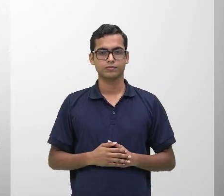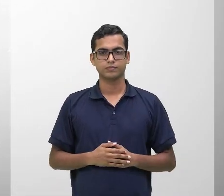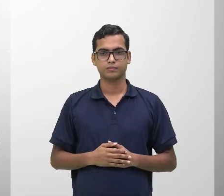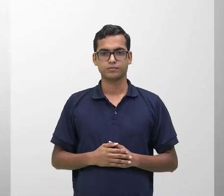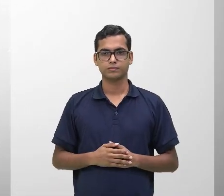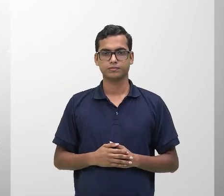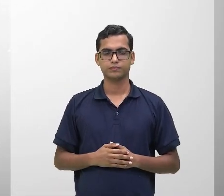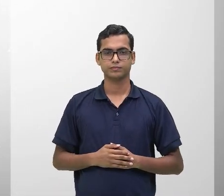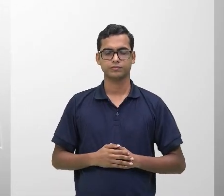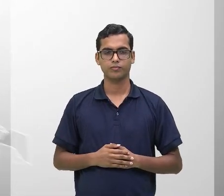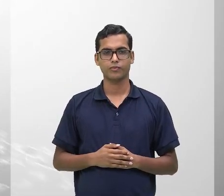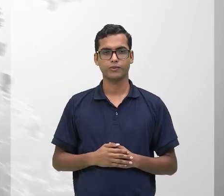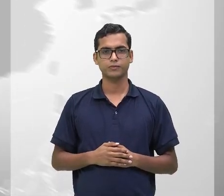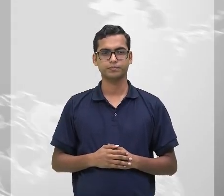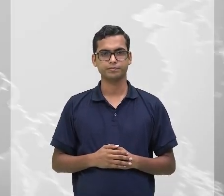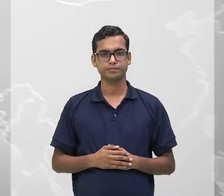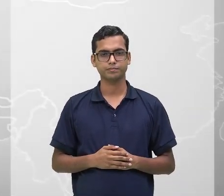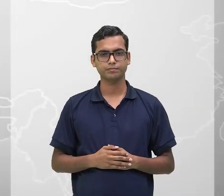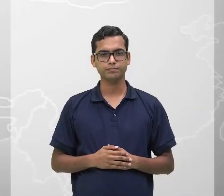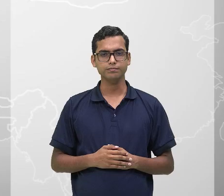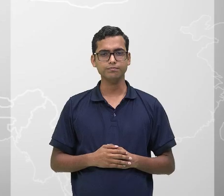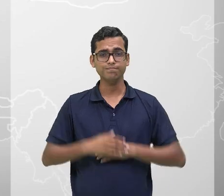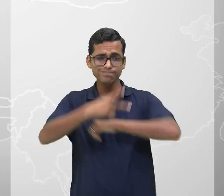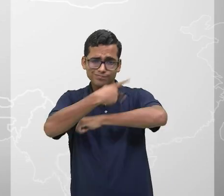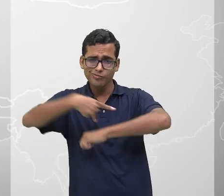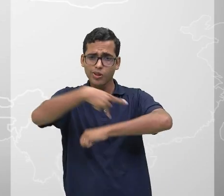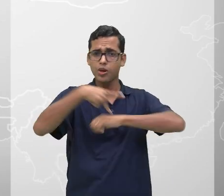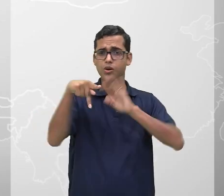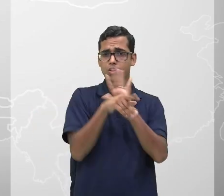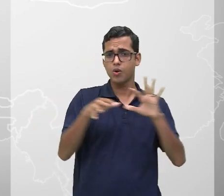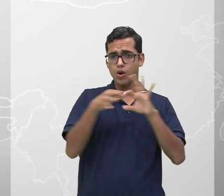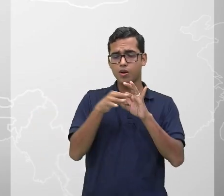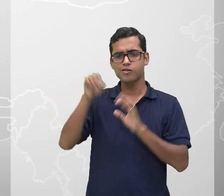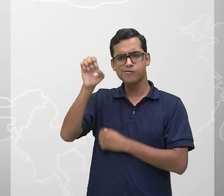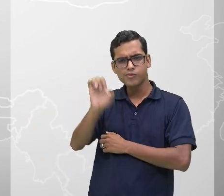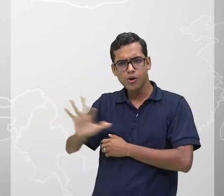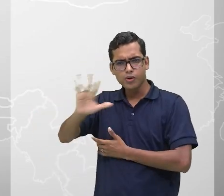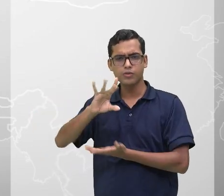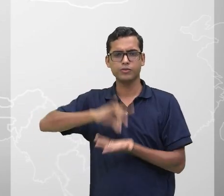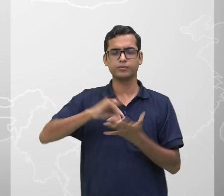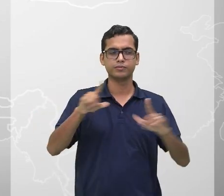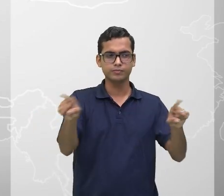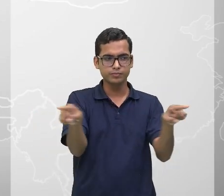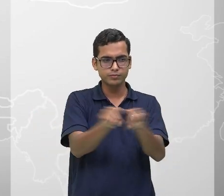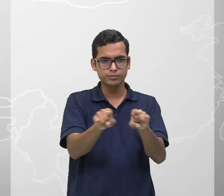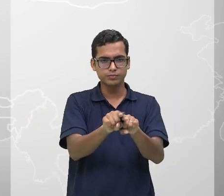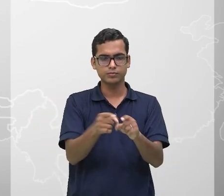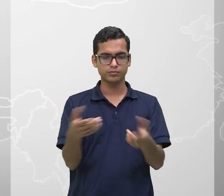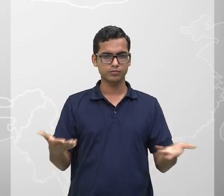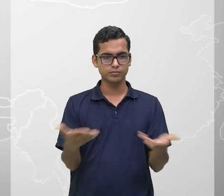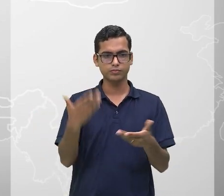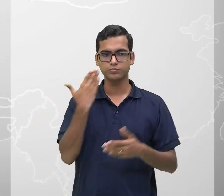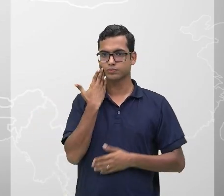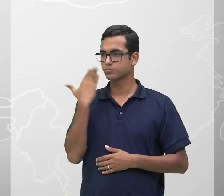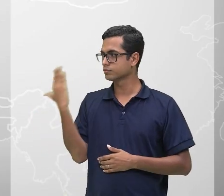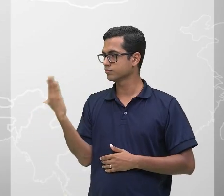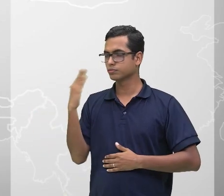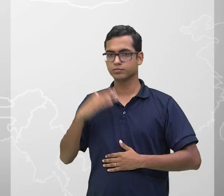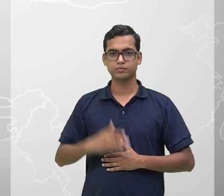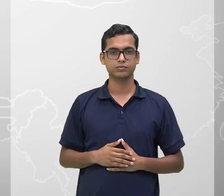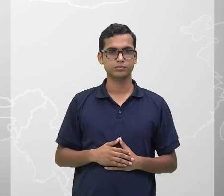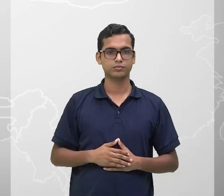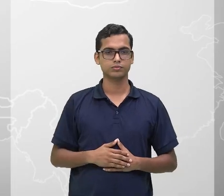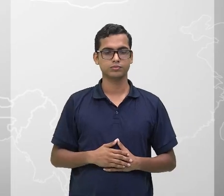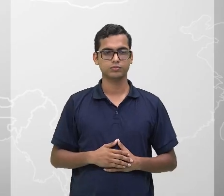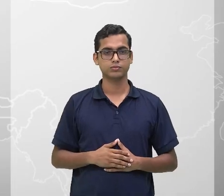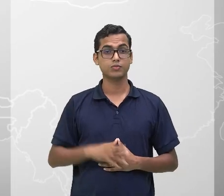Então, olha só, gente, a localização dos países que fazem parte da CEI, os países da Europa, gente. Vamos ter aí a